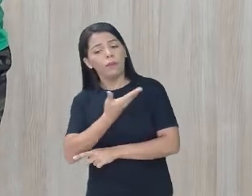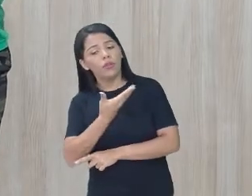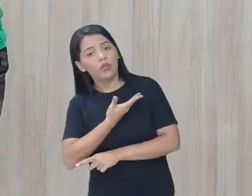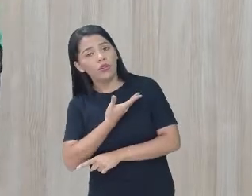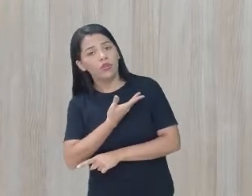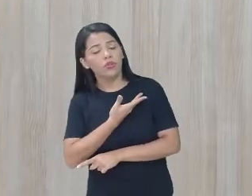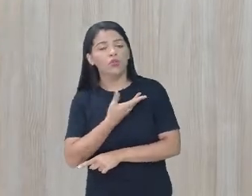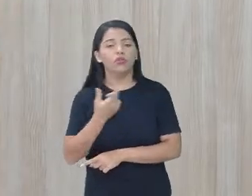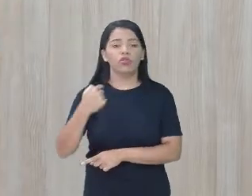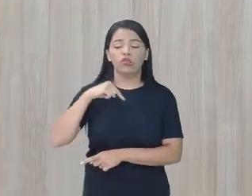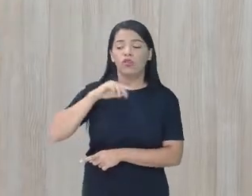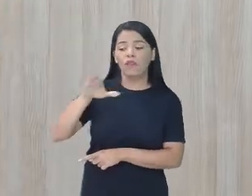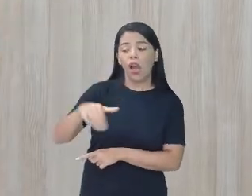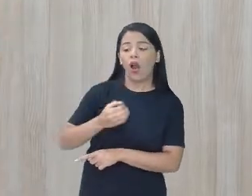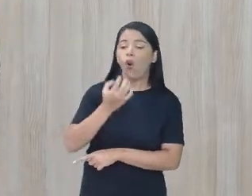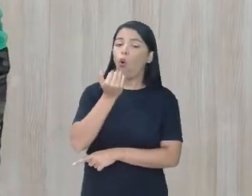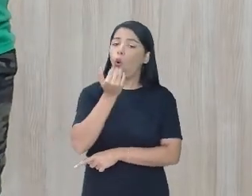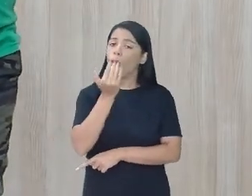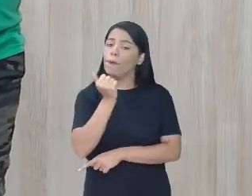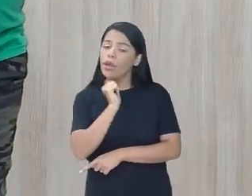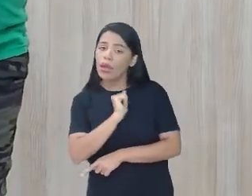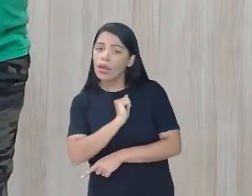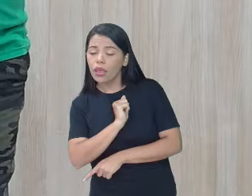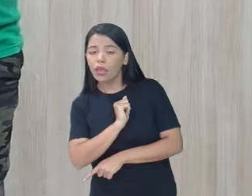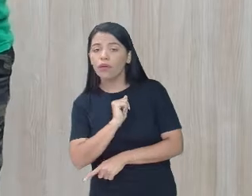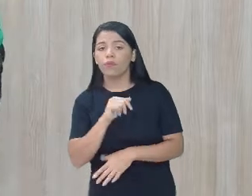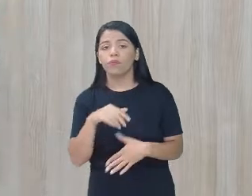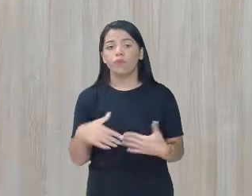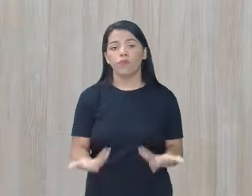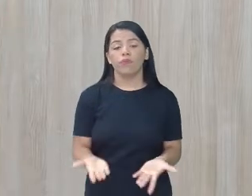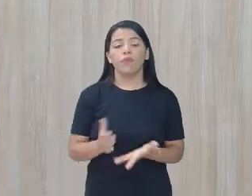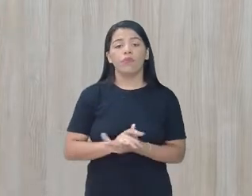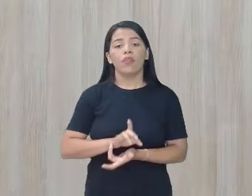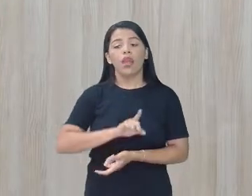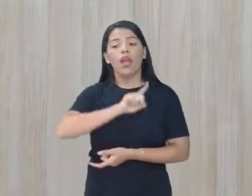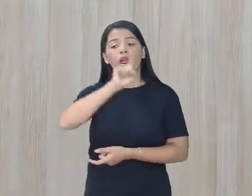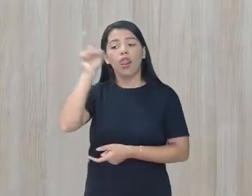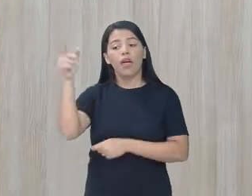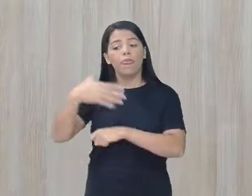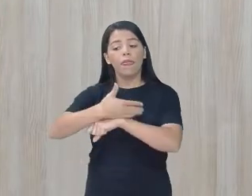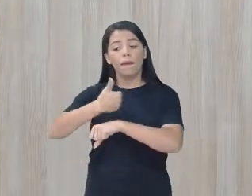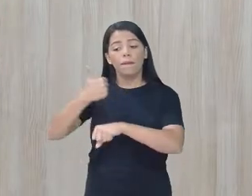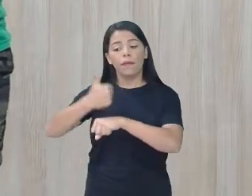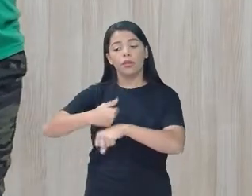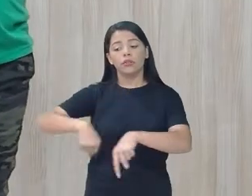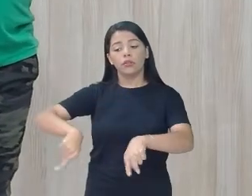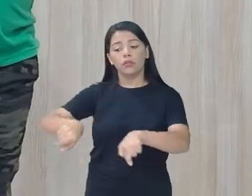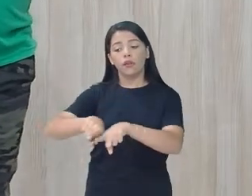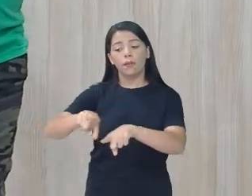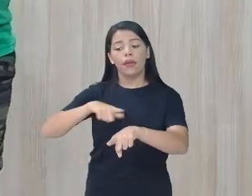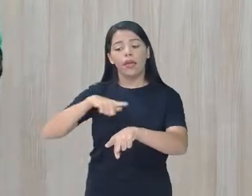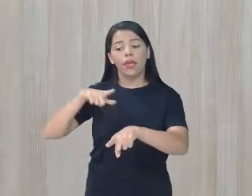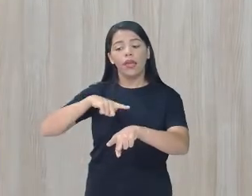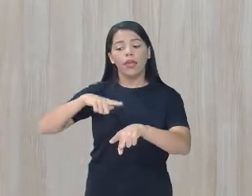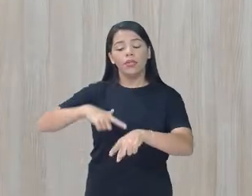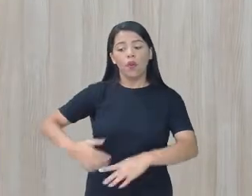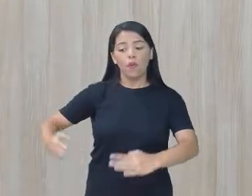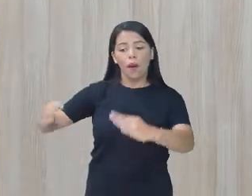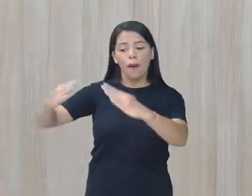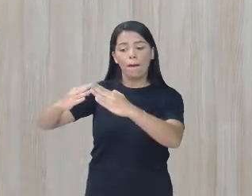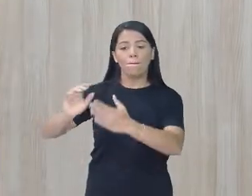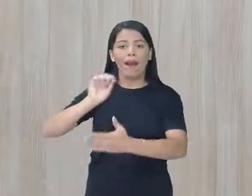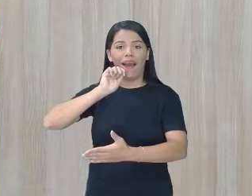vai beliscar uma besteirinha, né? Comer uma besteirinha. Lá na praça também tem uma padaria bem legal,